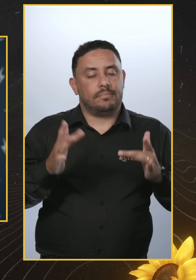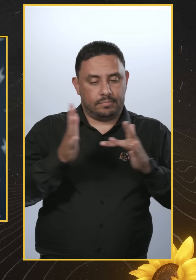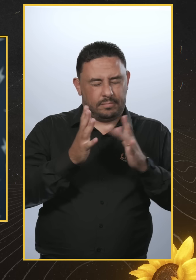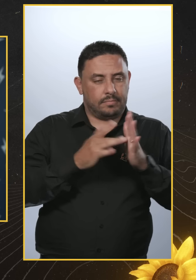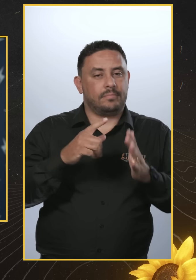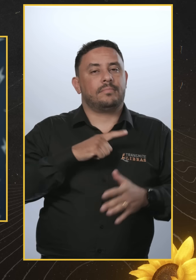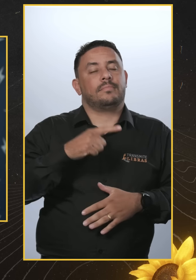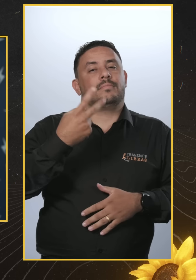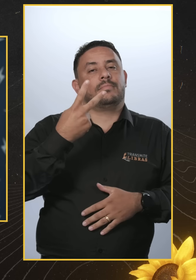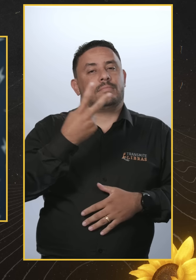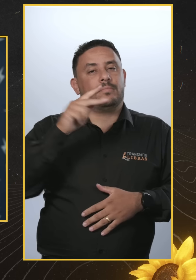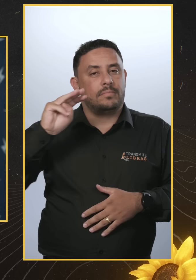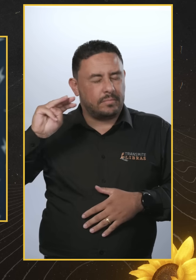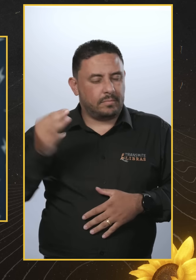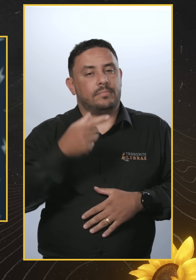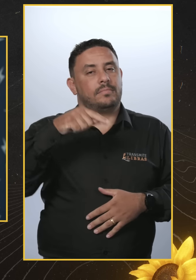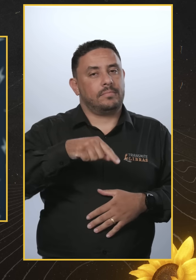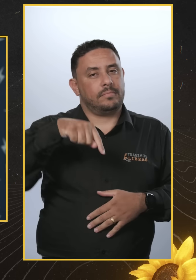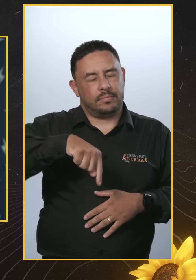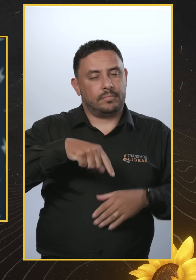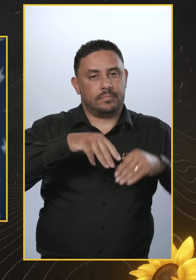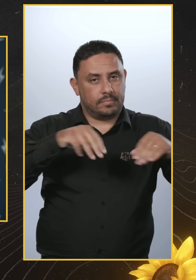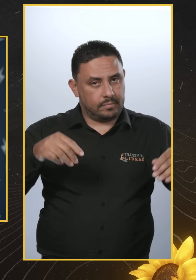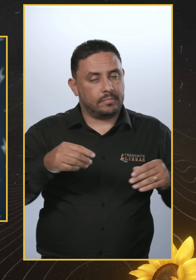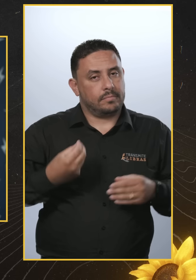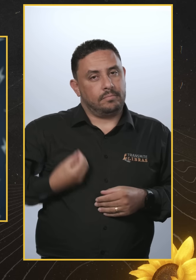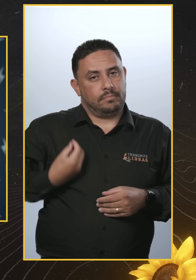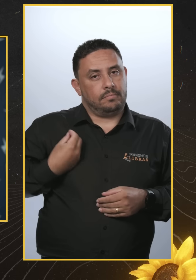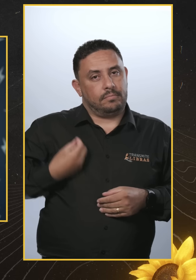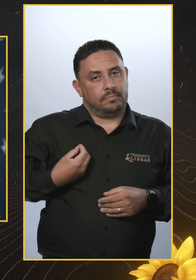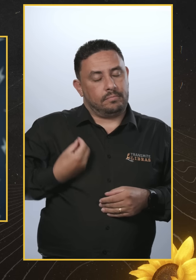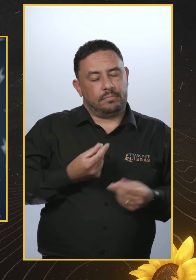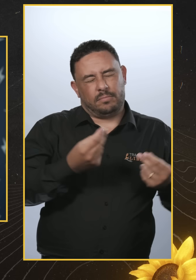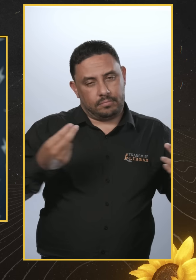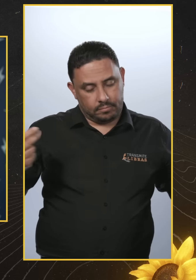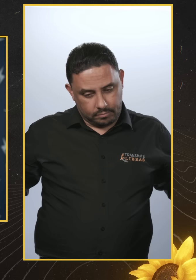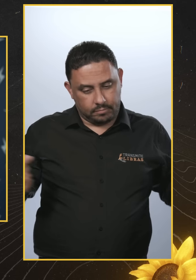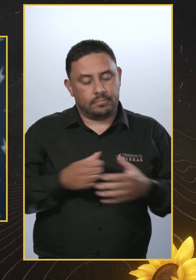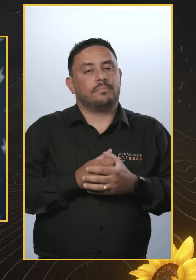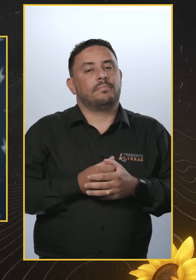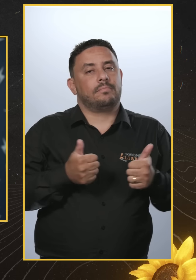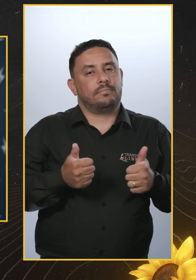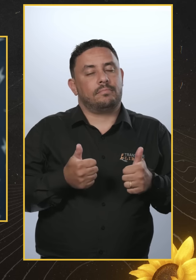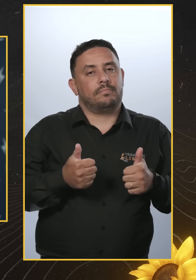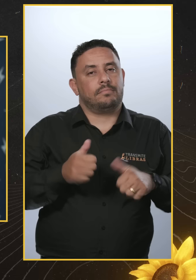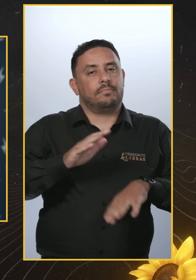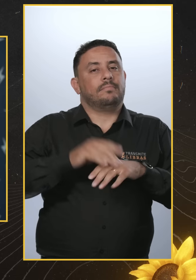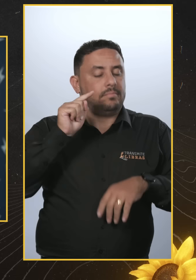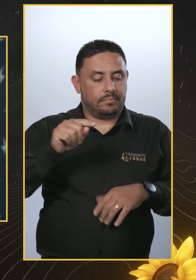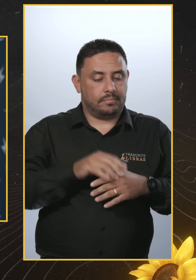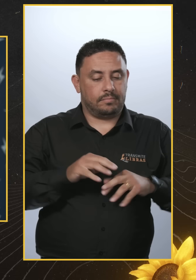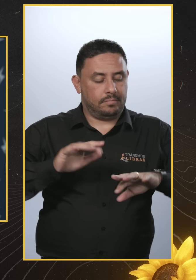tem 2 anos que ele passou aqui na terra tá mais vivo como nunca 2.2 bilhões de seguidores tem mais que tu né